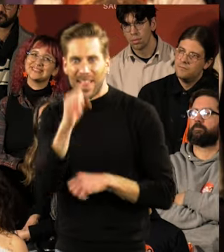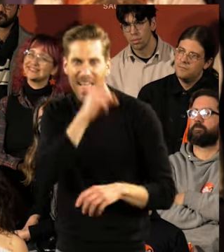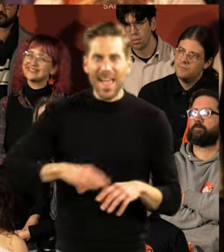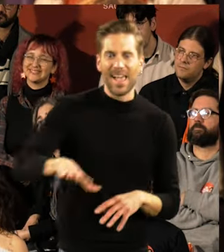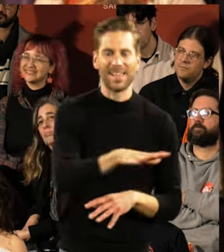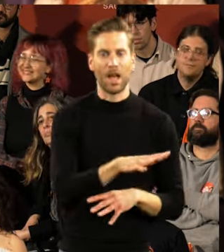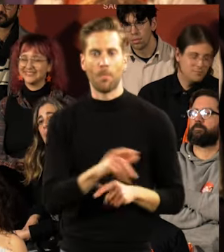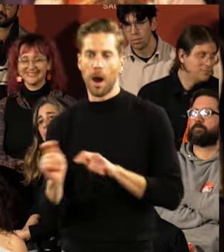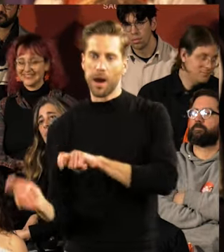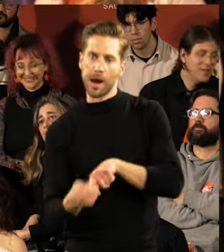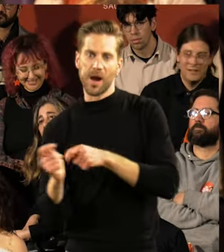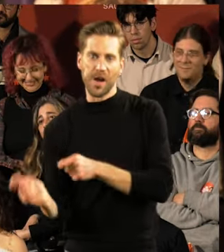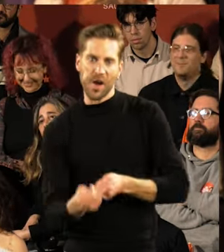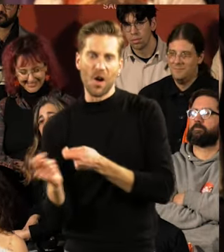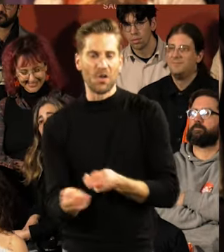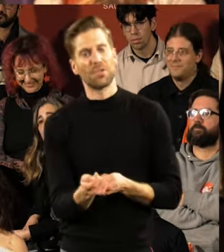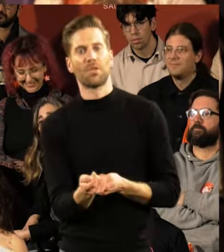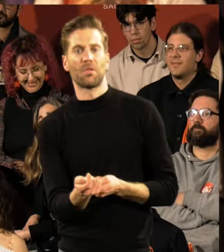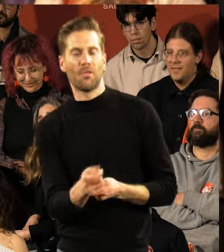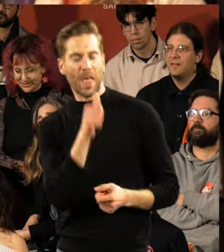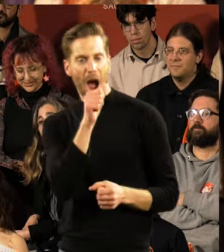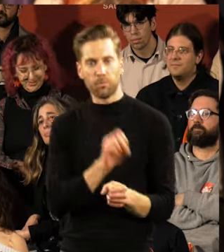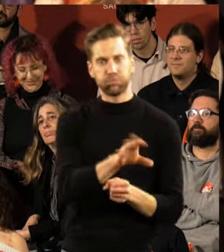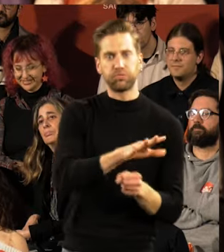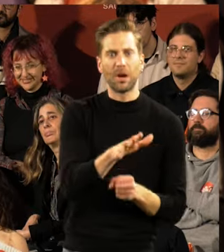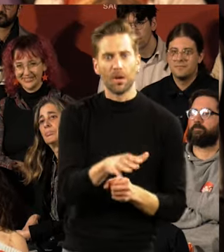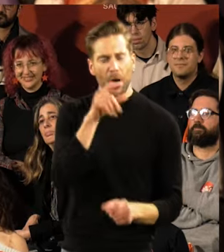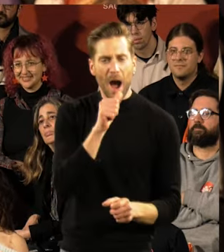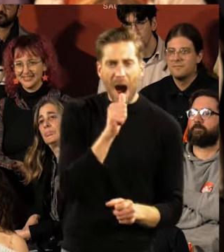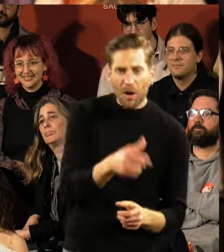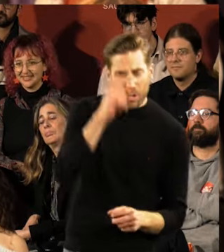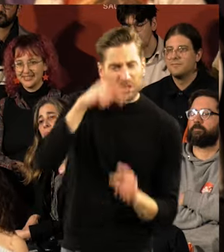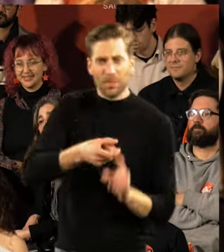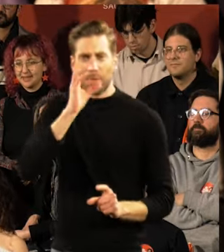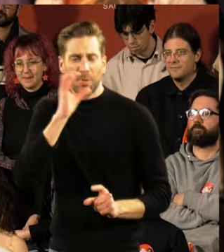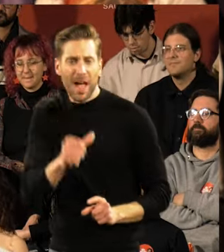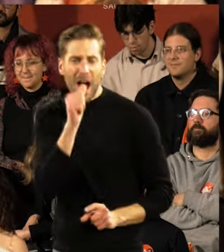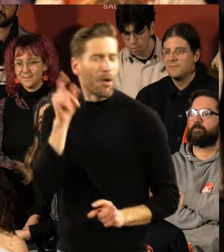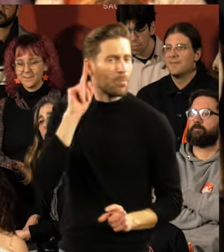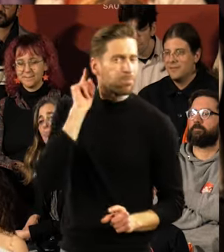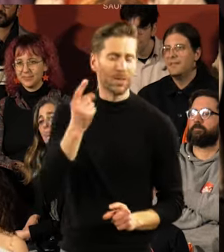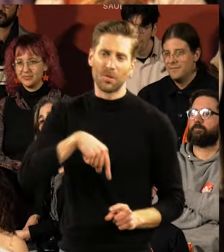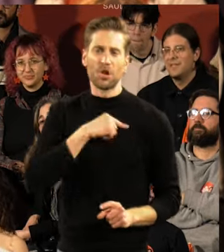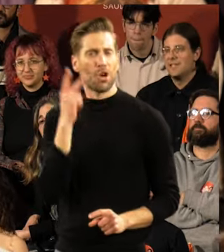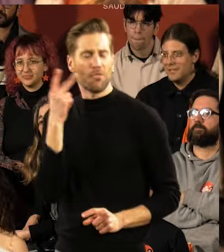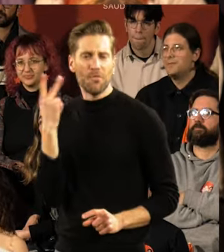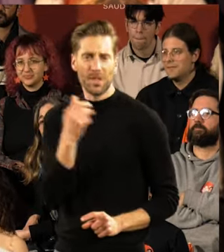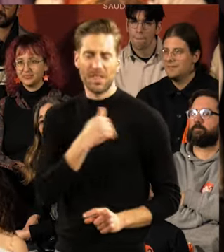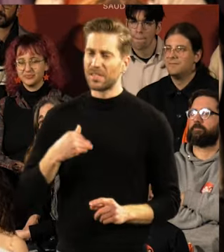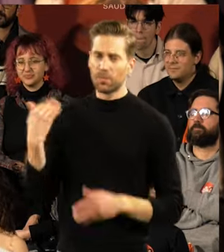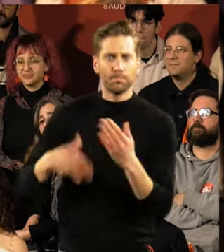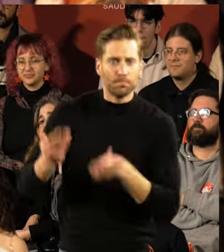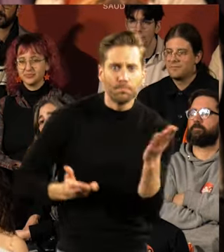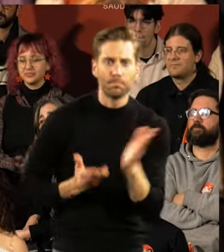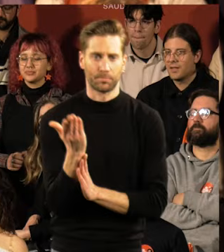de golfe com água que serve para beber, com água que é tão essencial à nossa sobrevivência e ao nosso futuro.